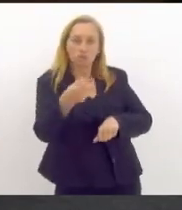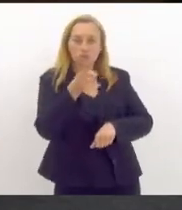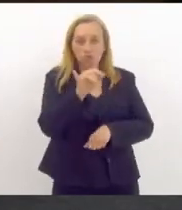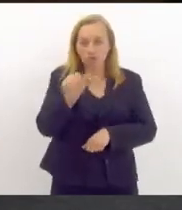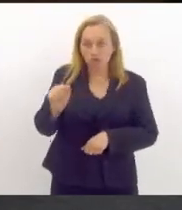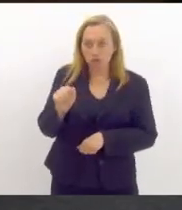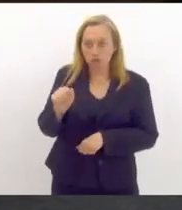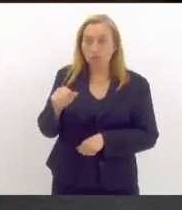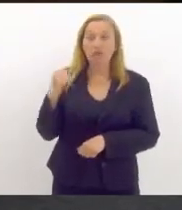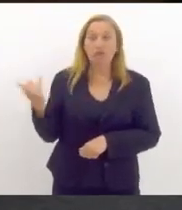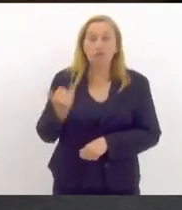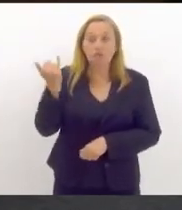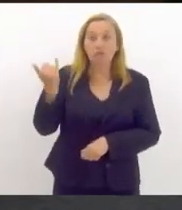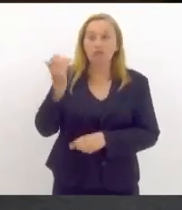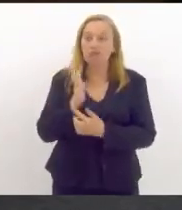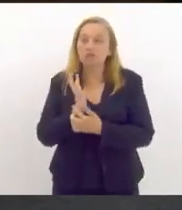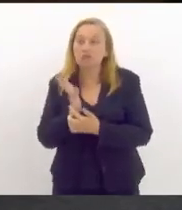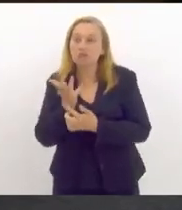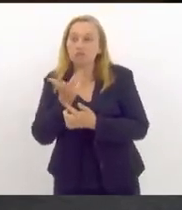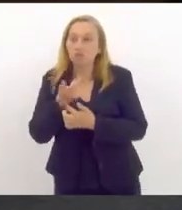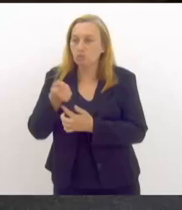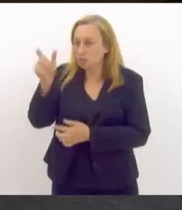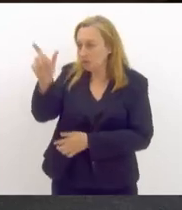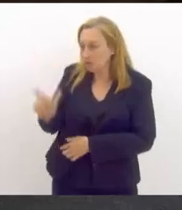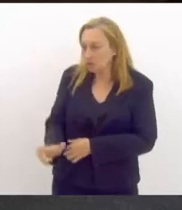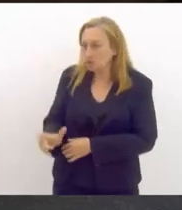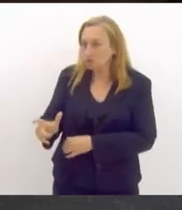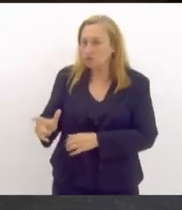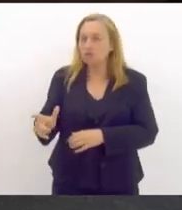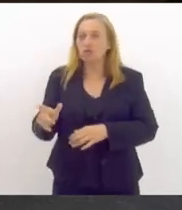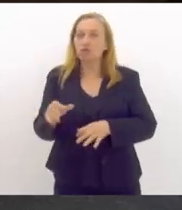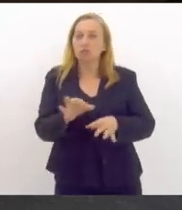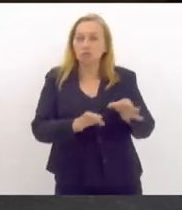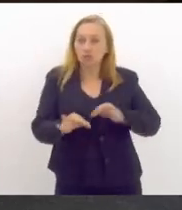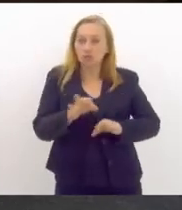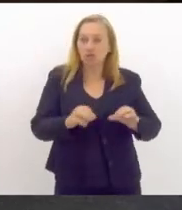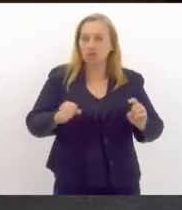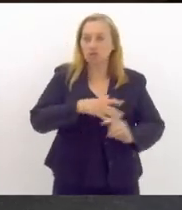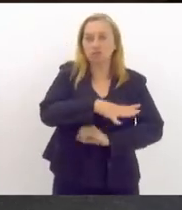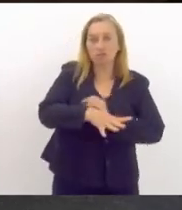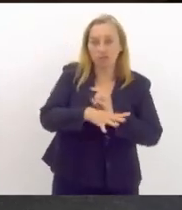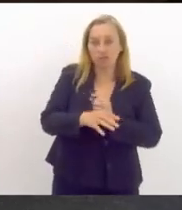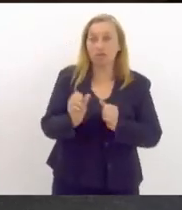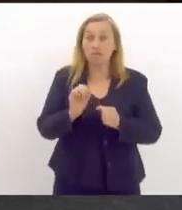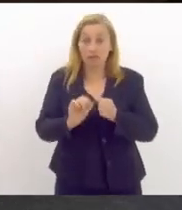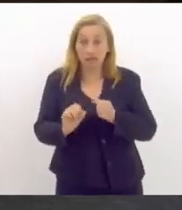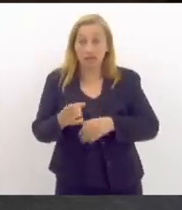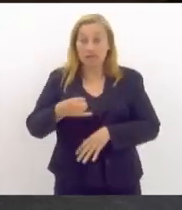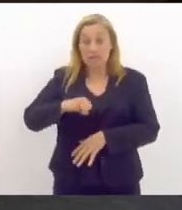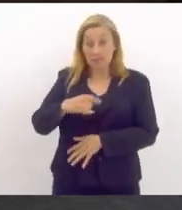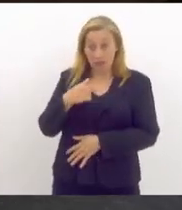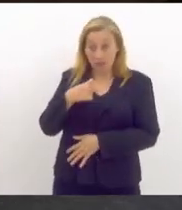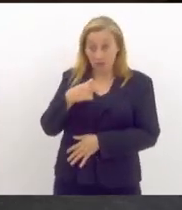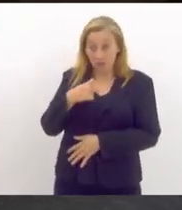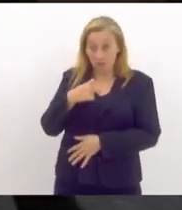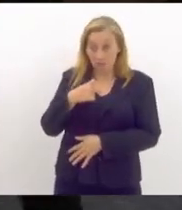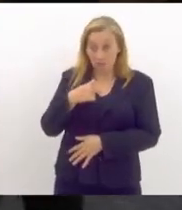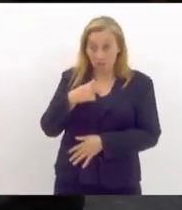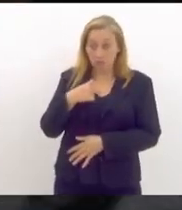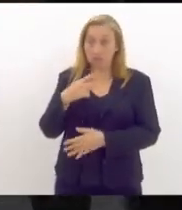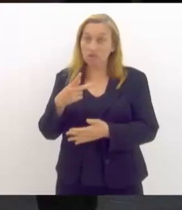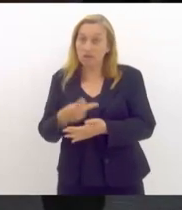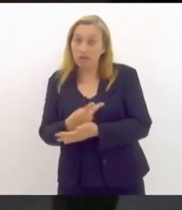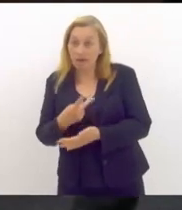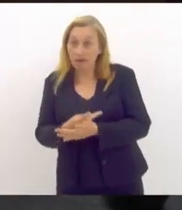a importância do artista e o projeto social que ele executa e desempenha se eu tô sendo criterioso